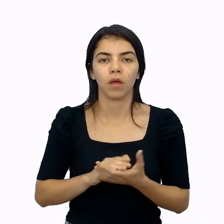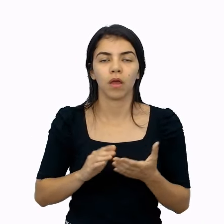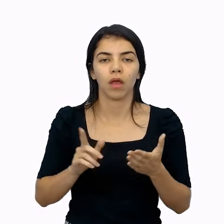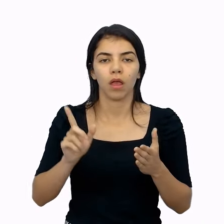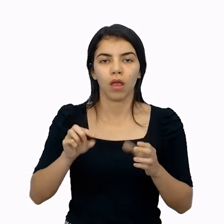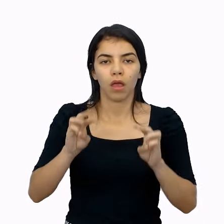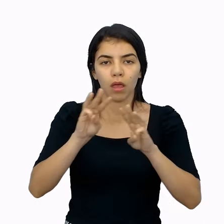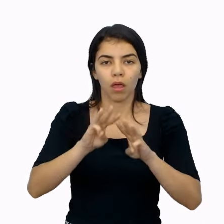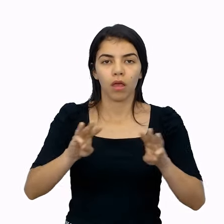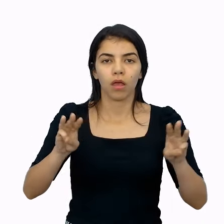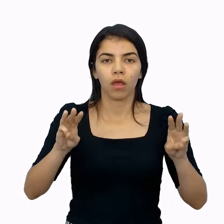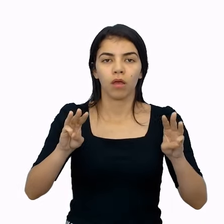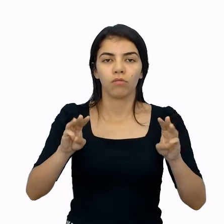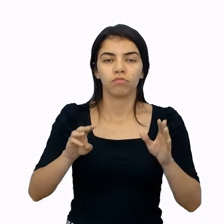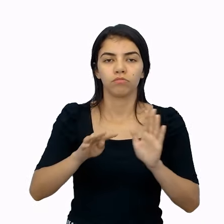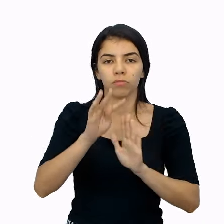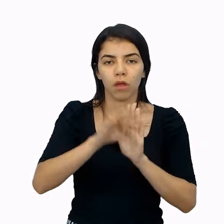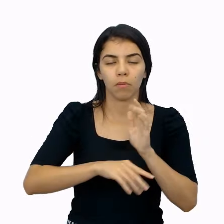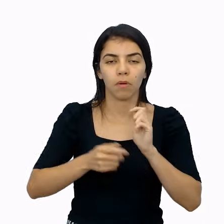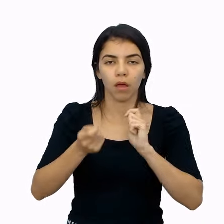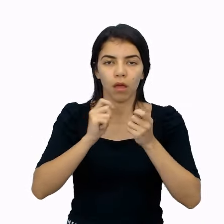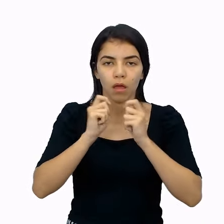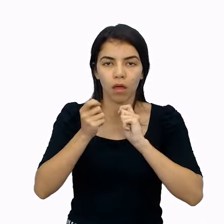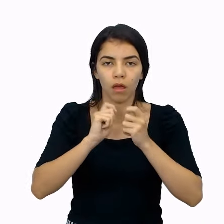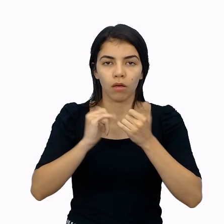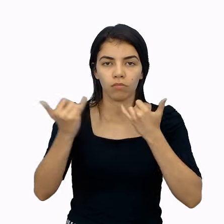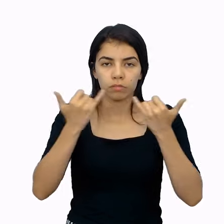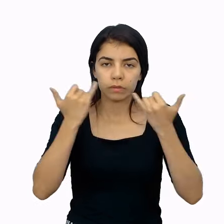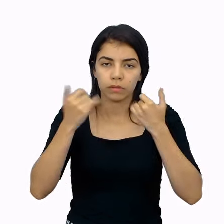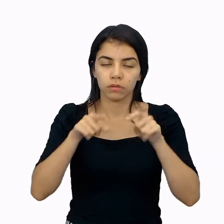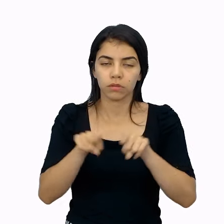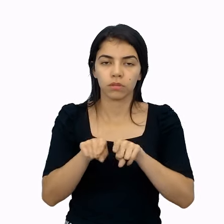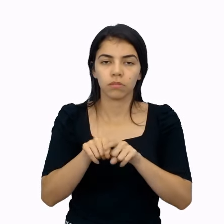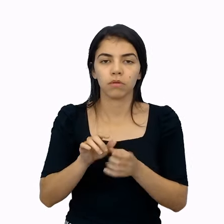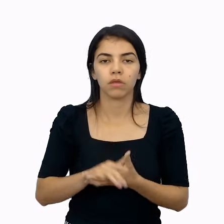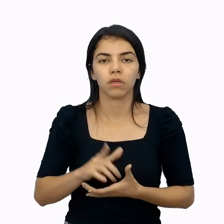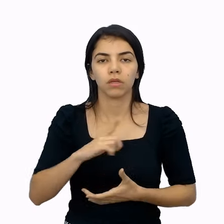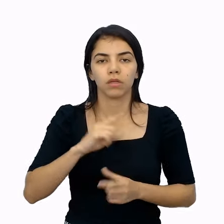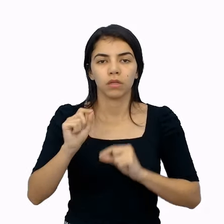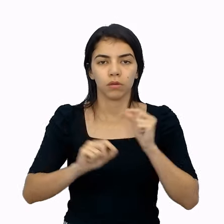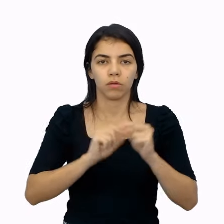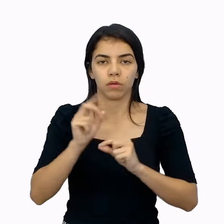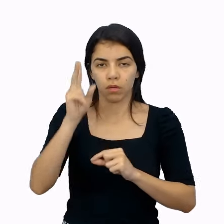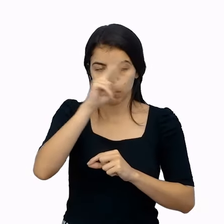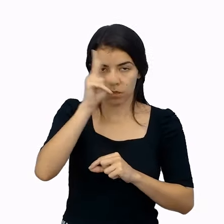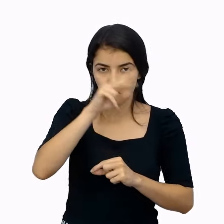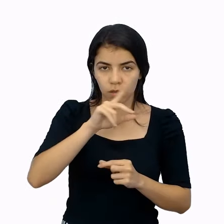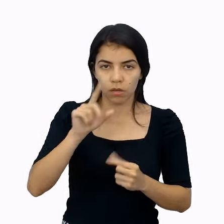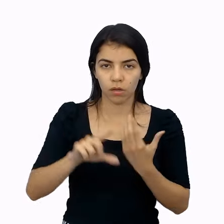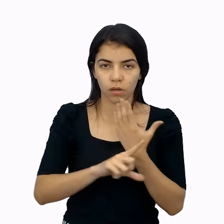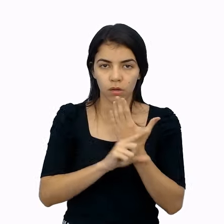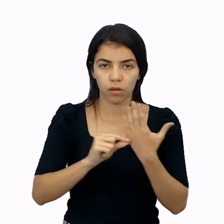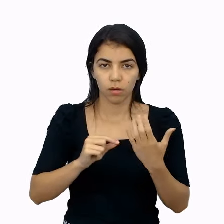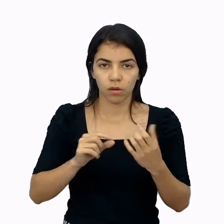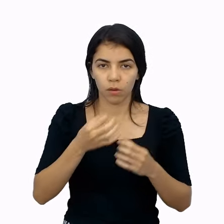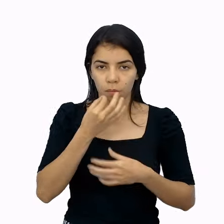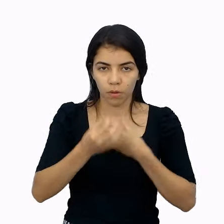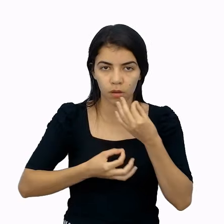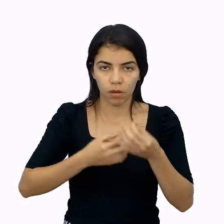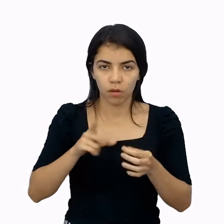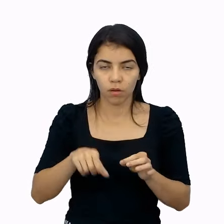texto jornalístico, é sempre importante. Aqui eles têm aqui um relembrando, né, que o artigo de opinião é um gênero textual de